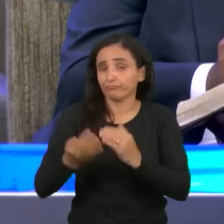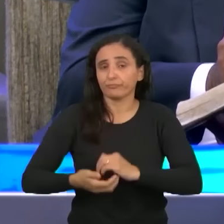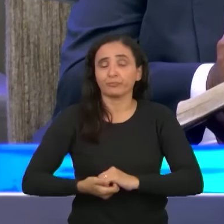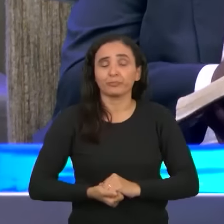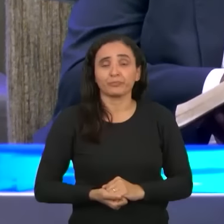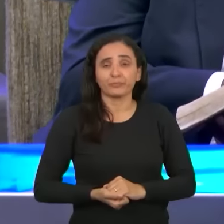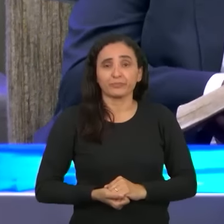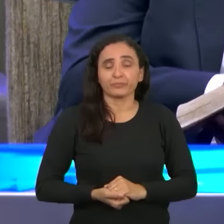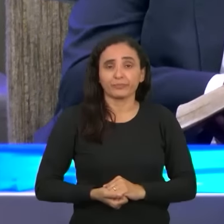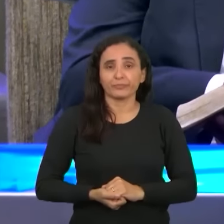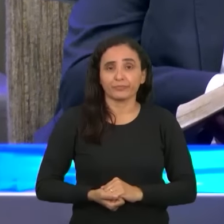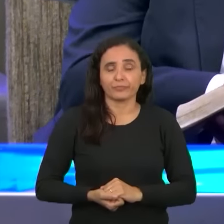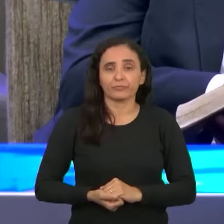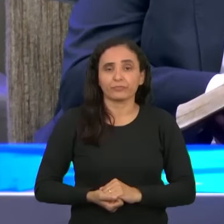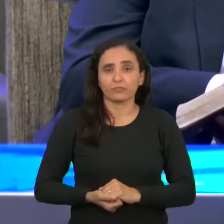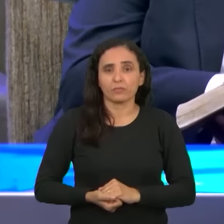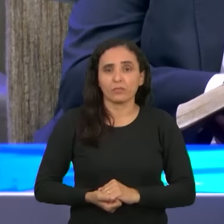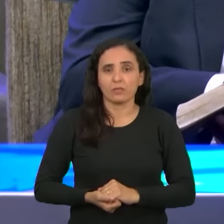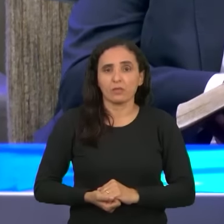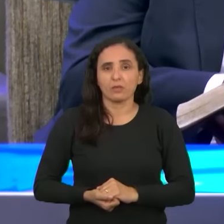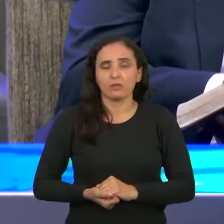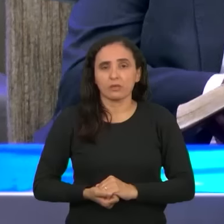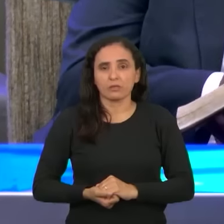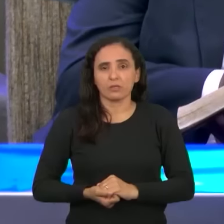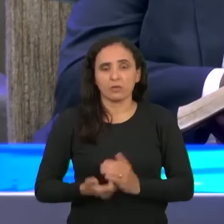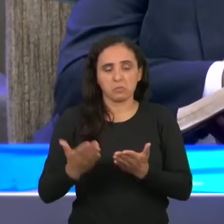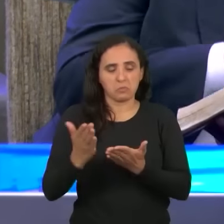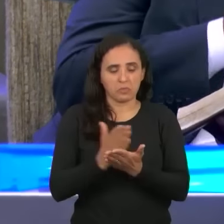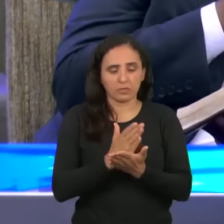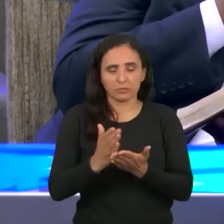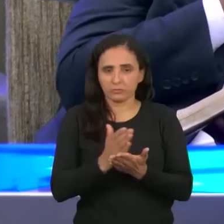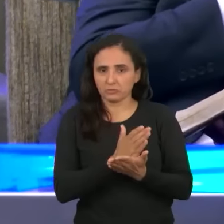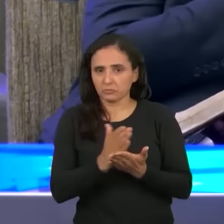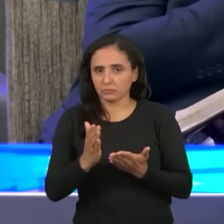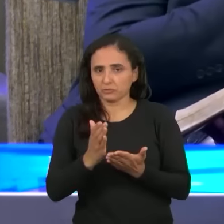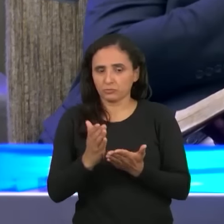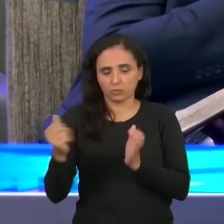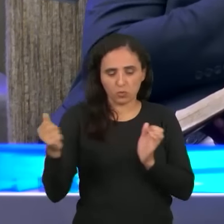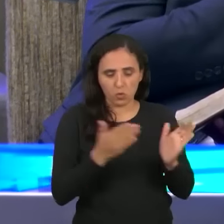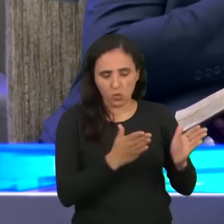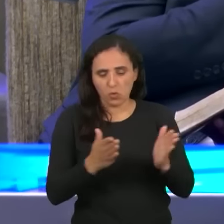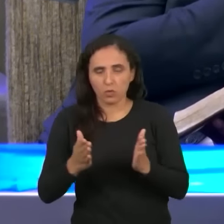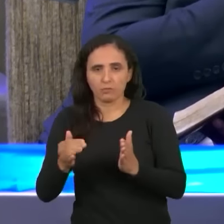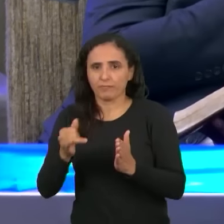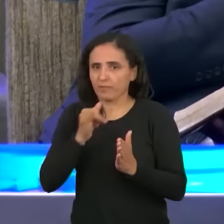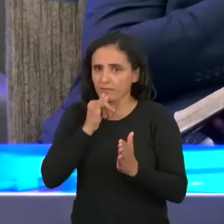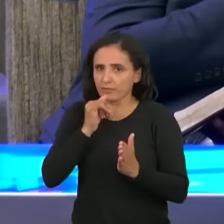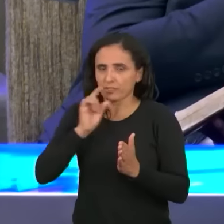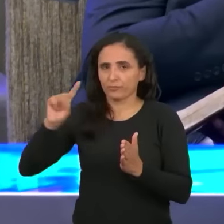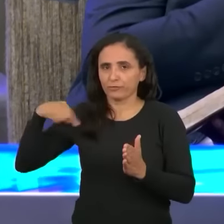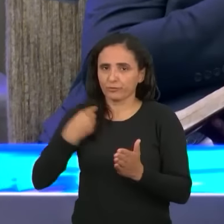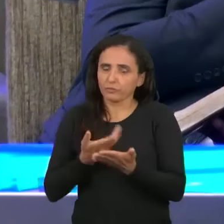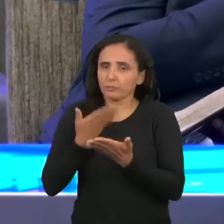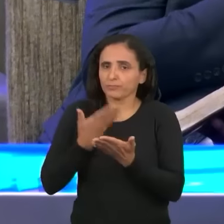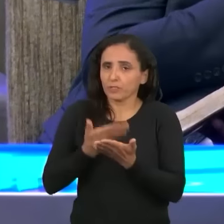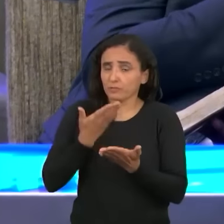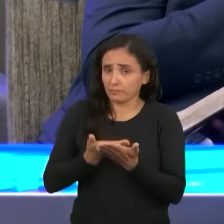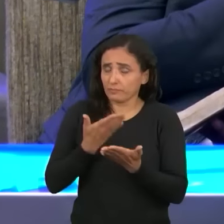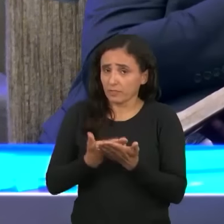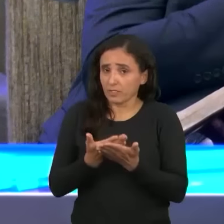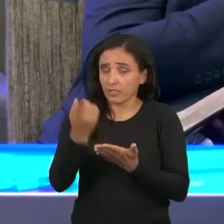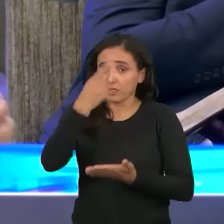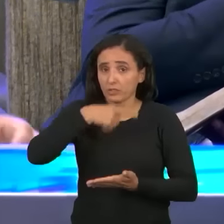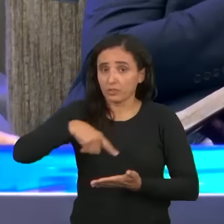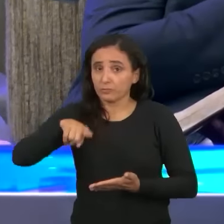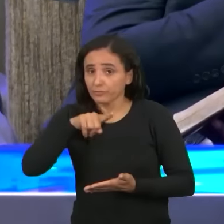a esse ponto alguns casos aqui que que por motivado pelo descu dos pais